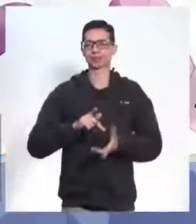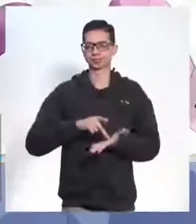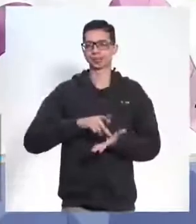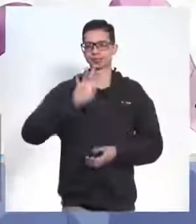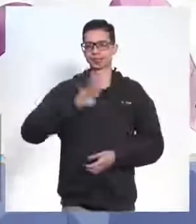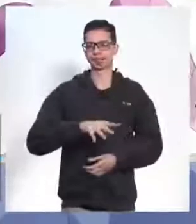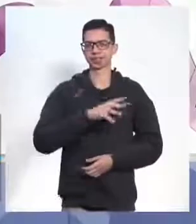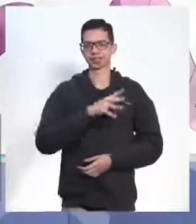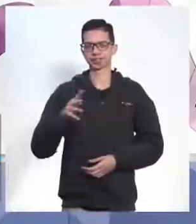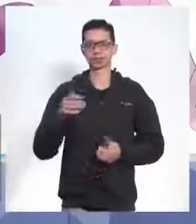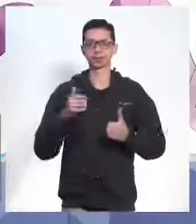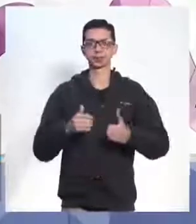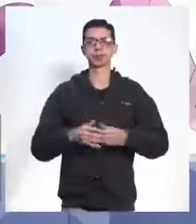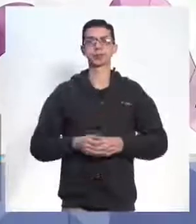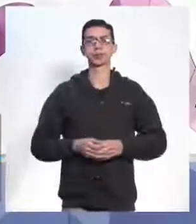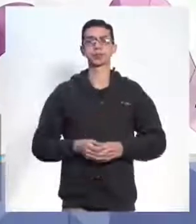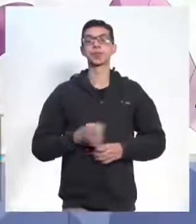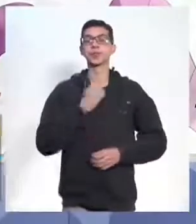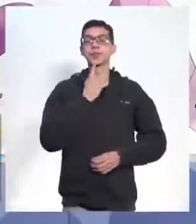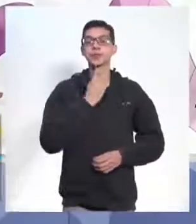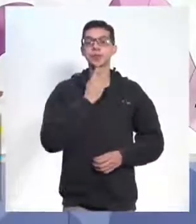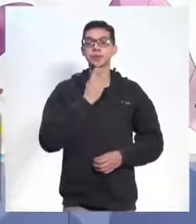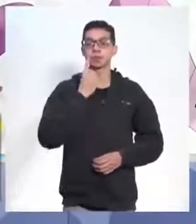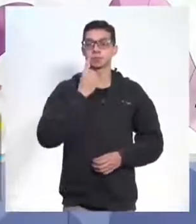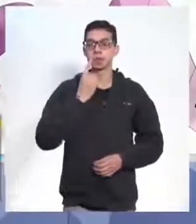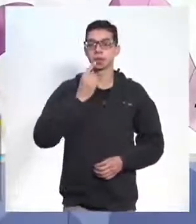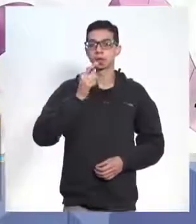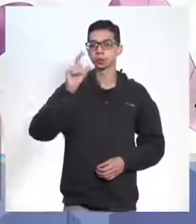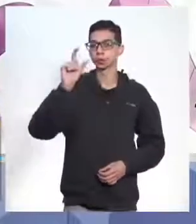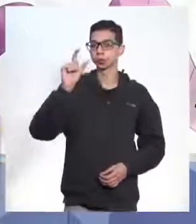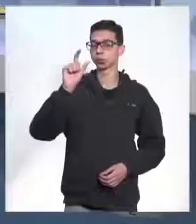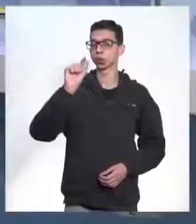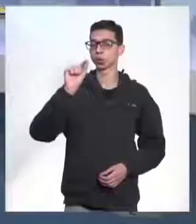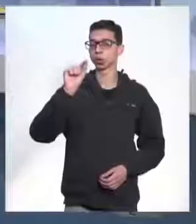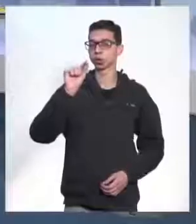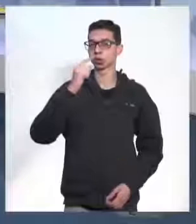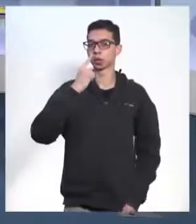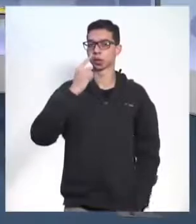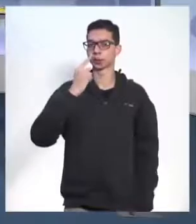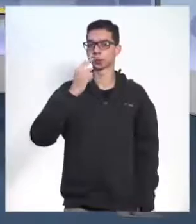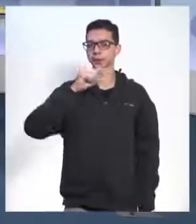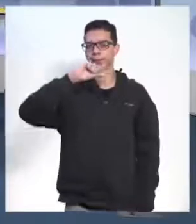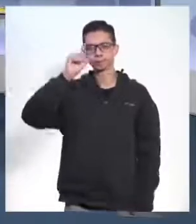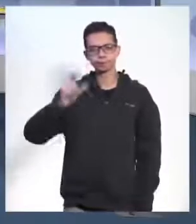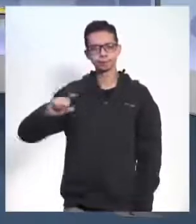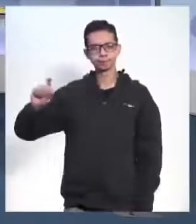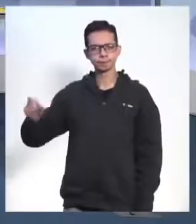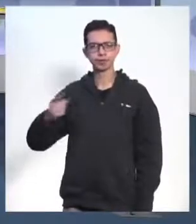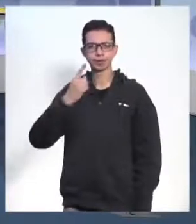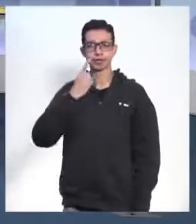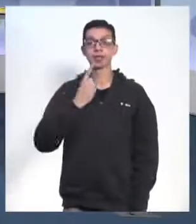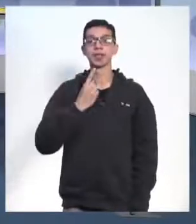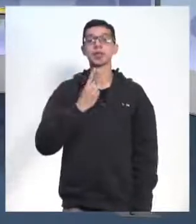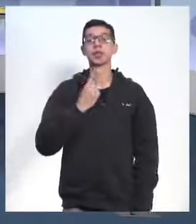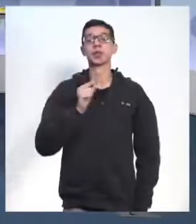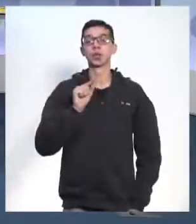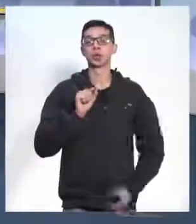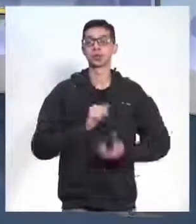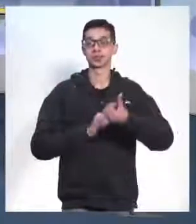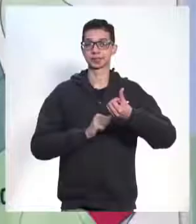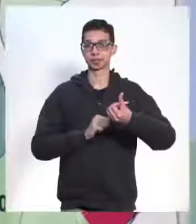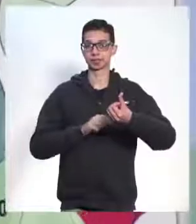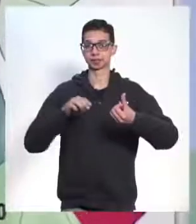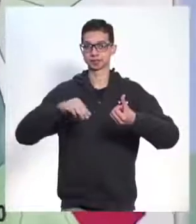deixei o vermelho, que são aqueles múltiplos do 6. Ó, vou pedir para a câmera mostrar para vocês. Os múltiplos do 6 que a gente já